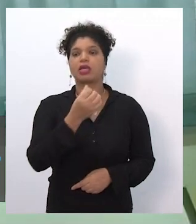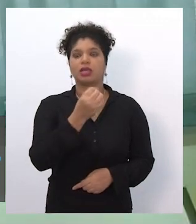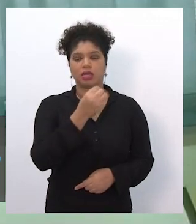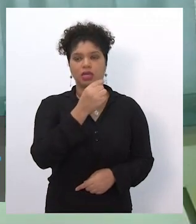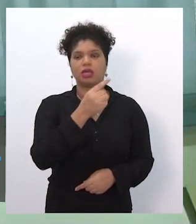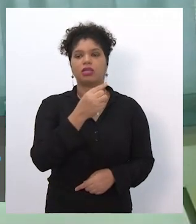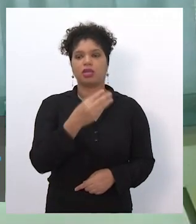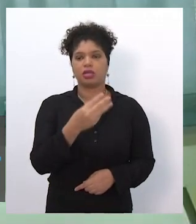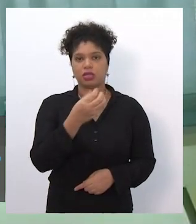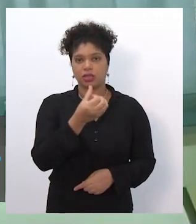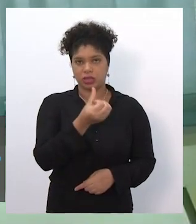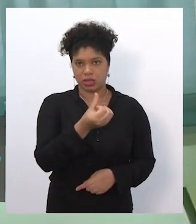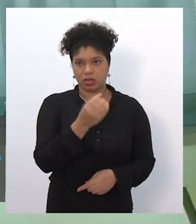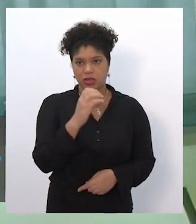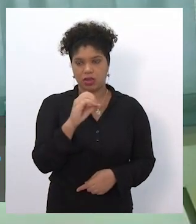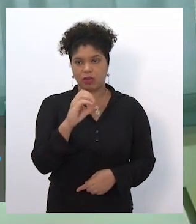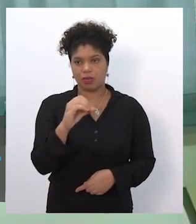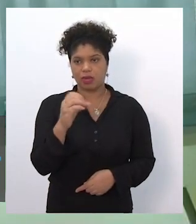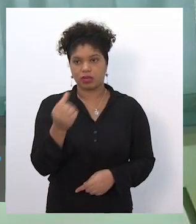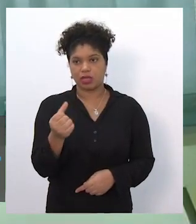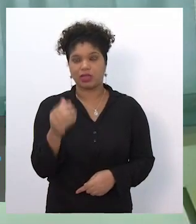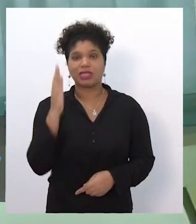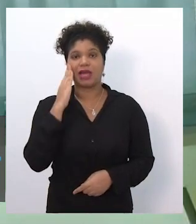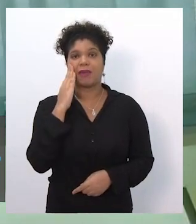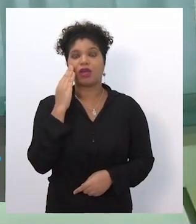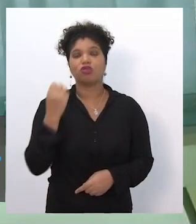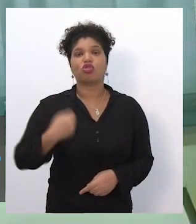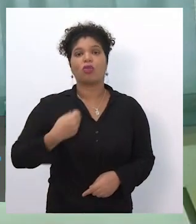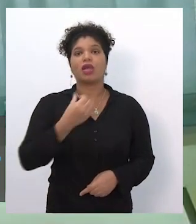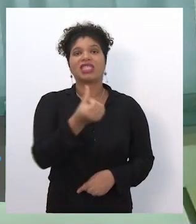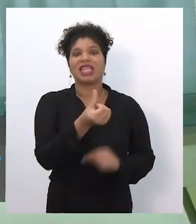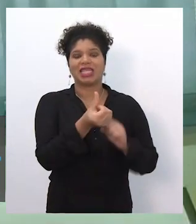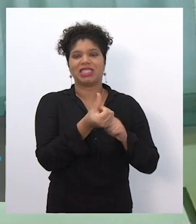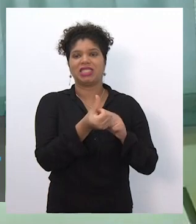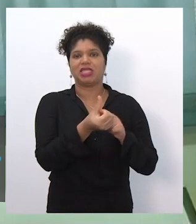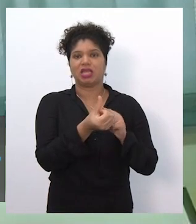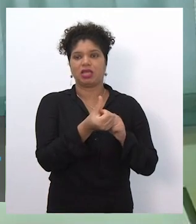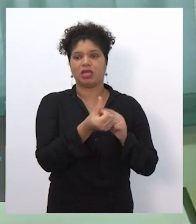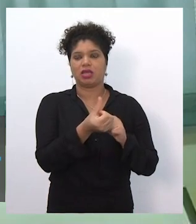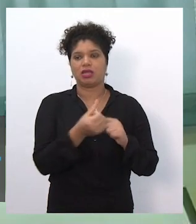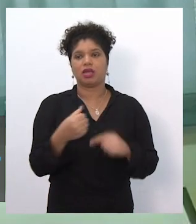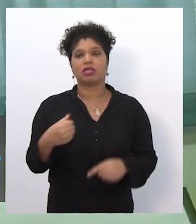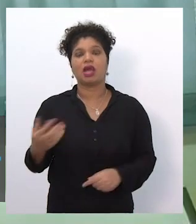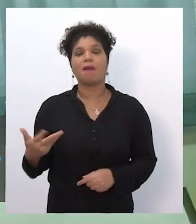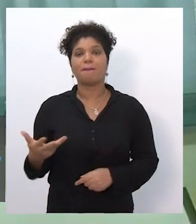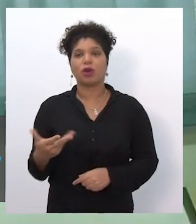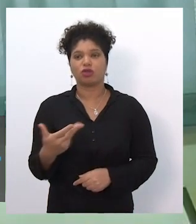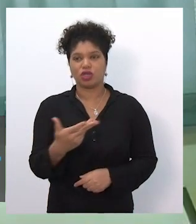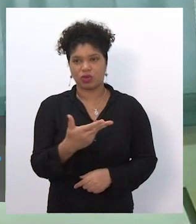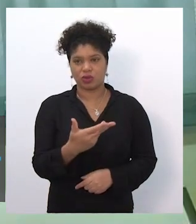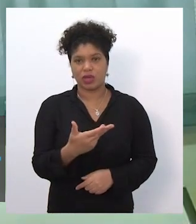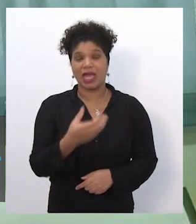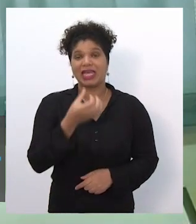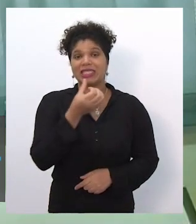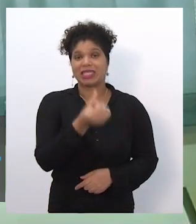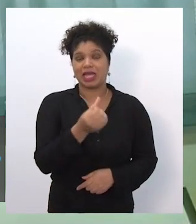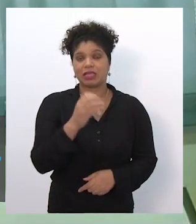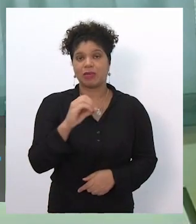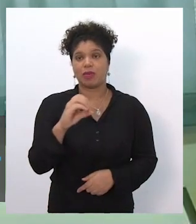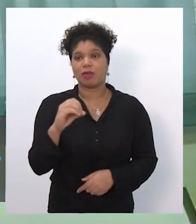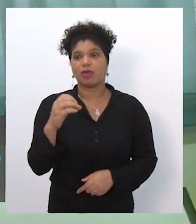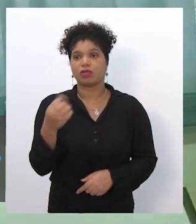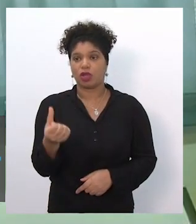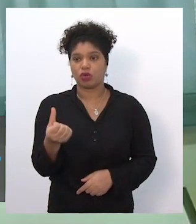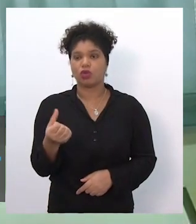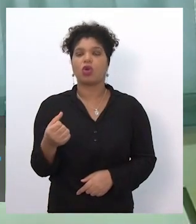primeiro número, que é 6, significa que é a geração dele. Então, esse processador i3 de 6006U, ele